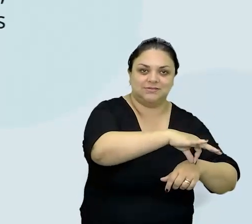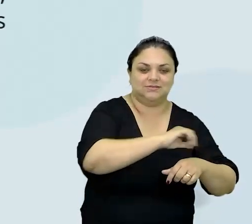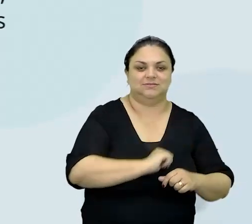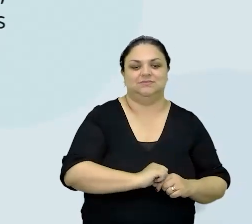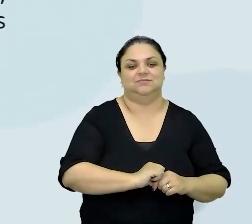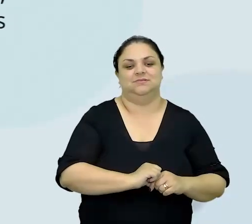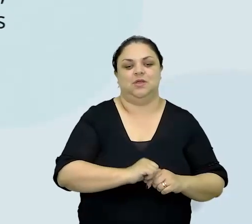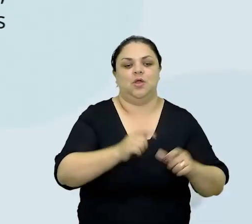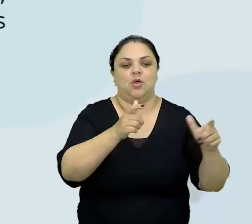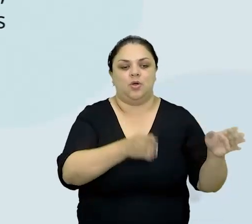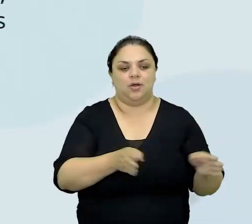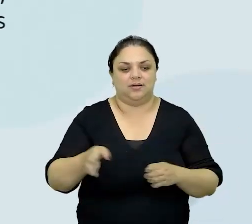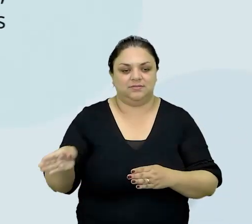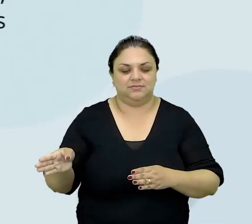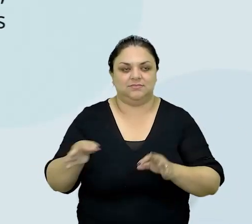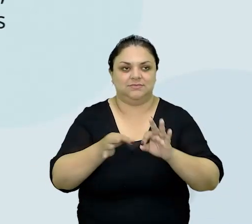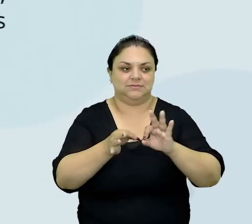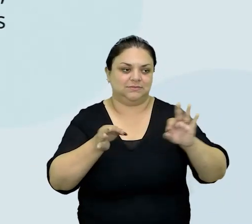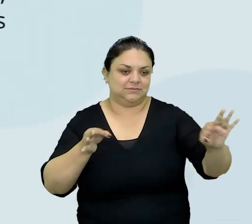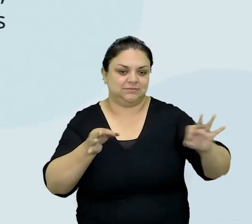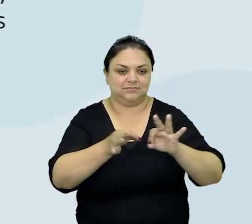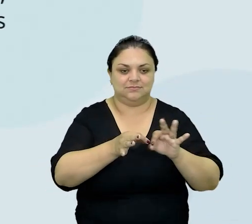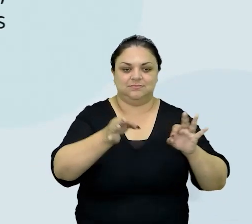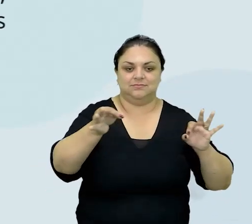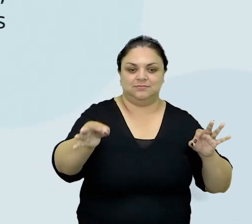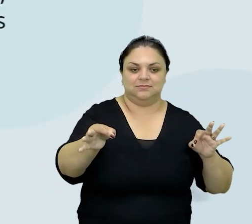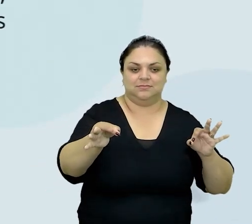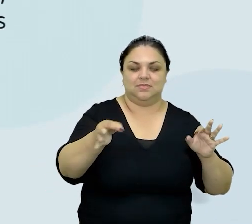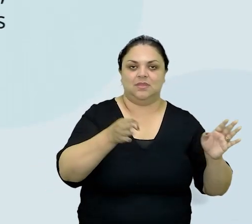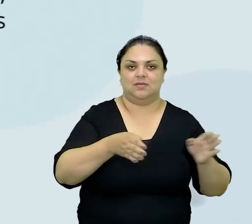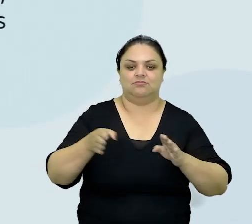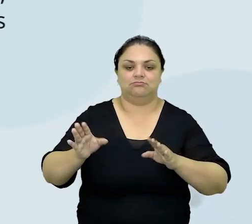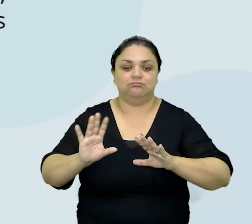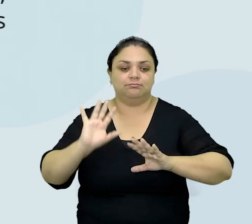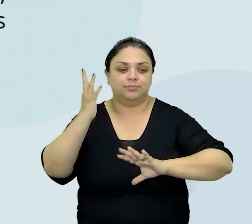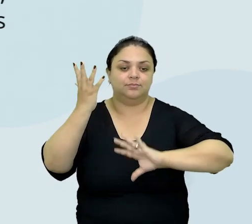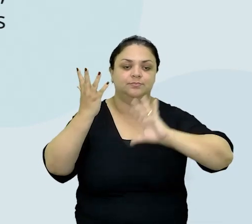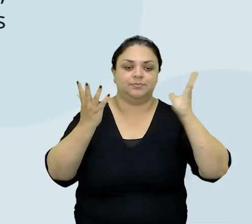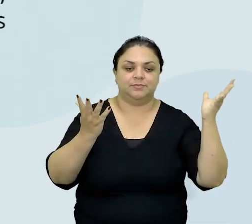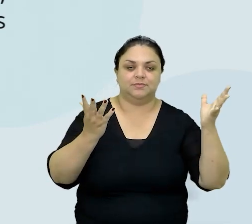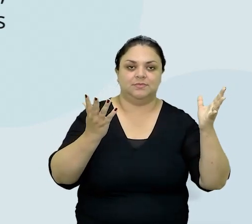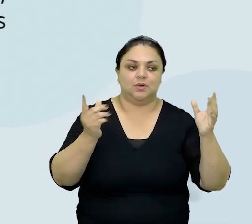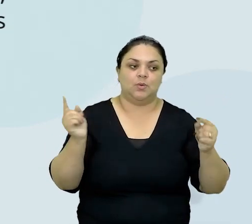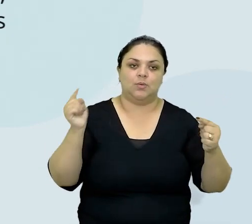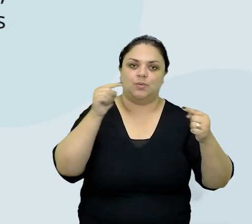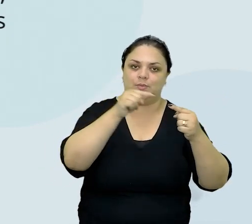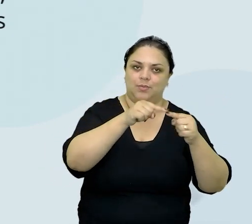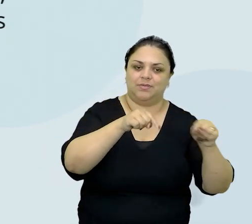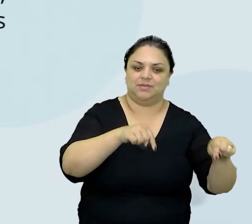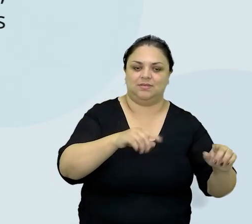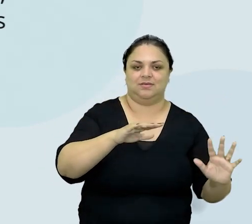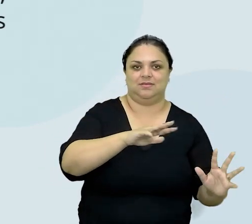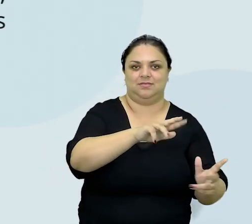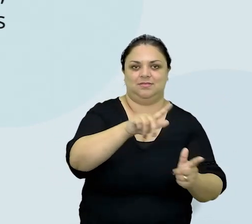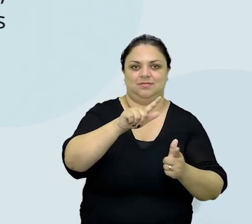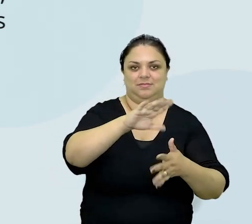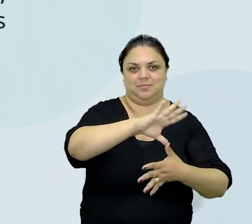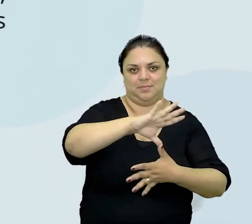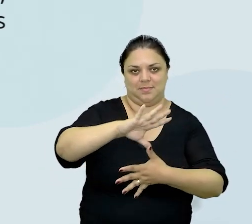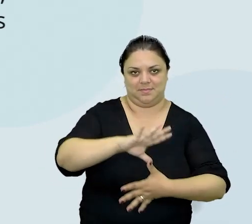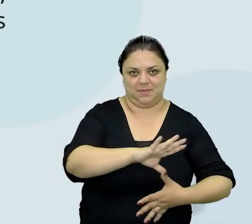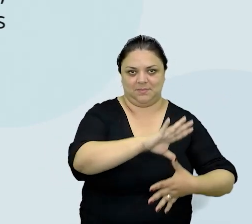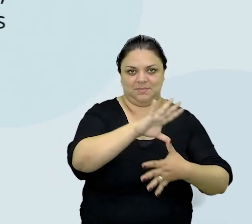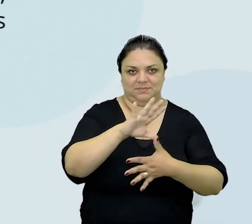ordem, extensão, conexão, arranjos, casualidade, entre outros, que contribuem para